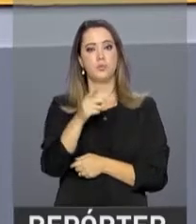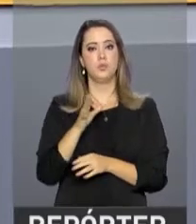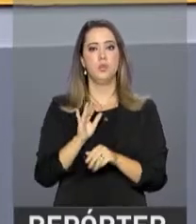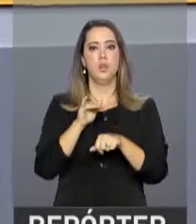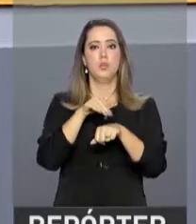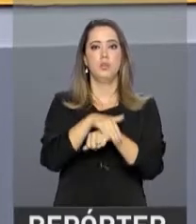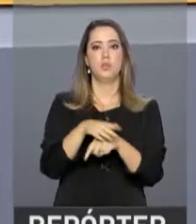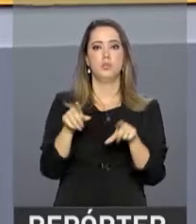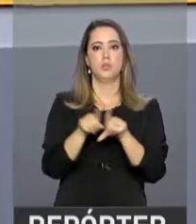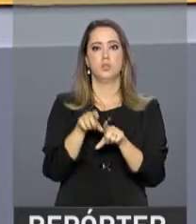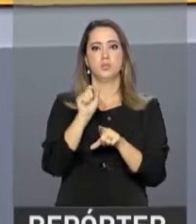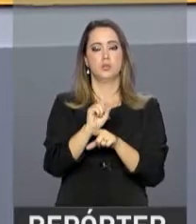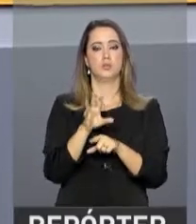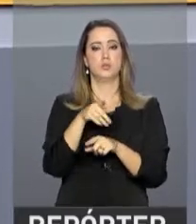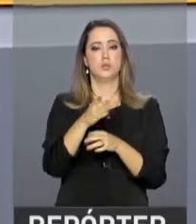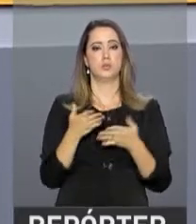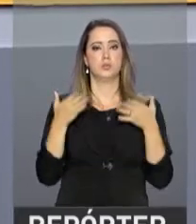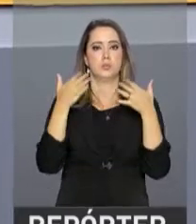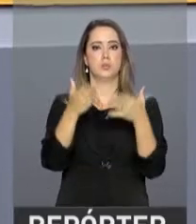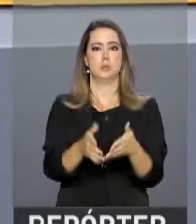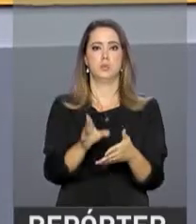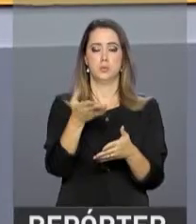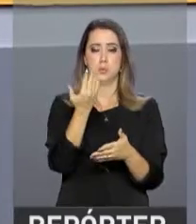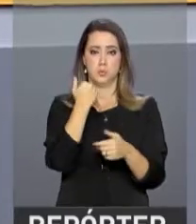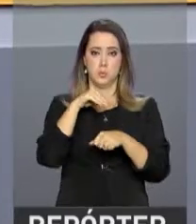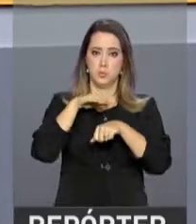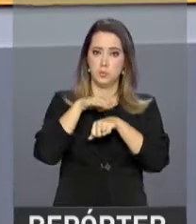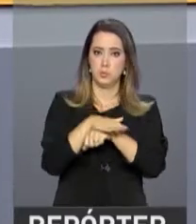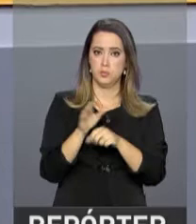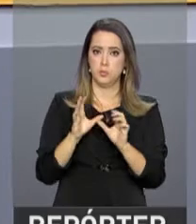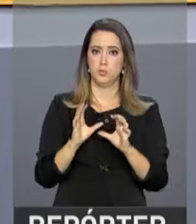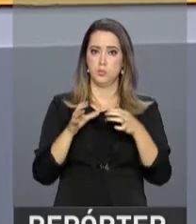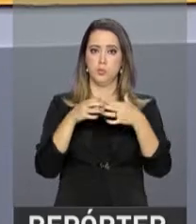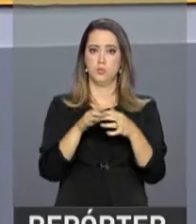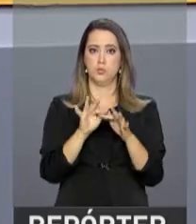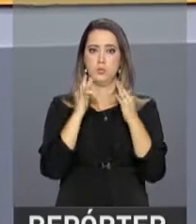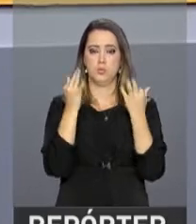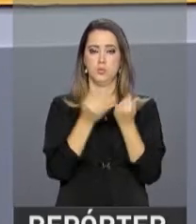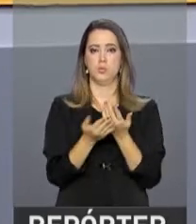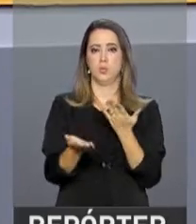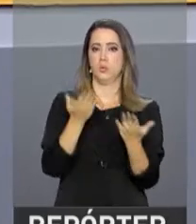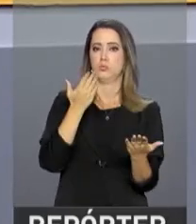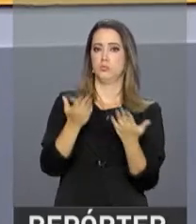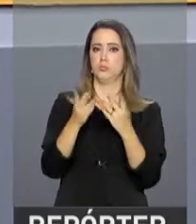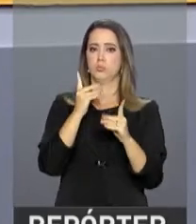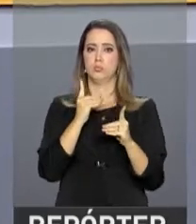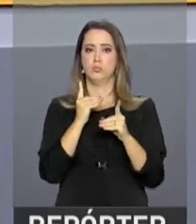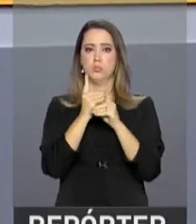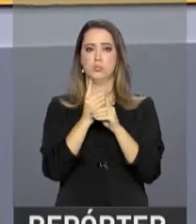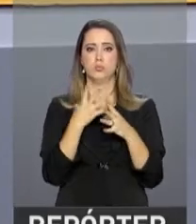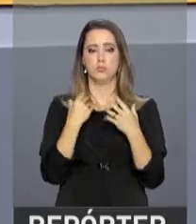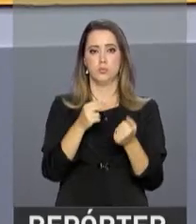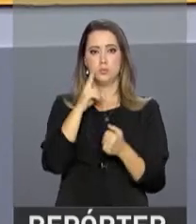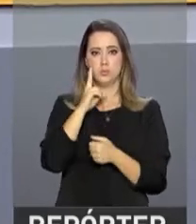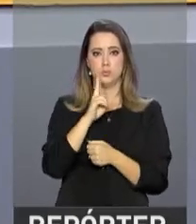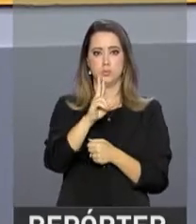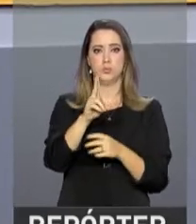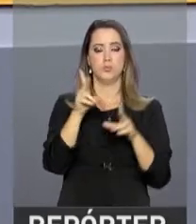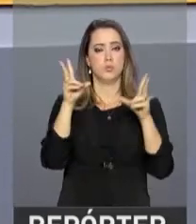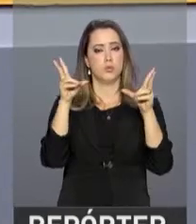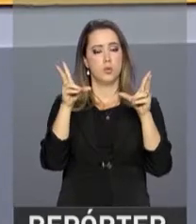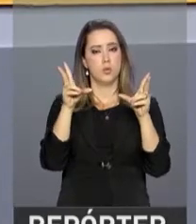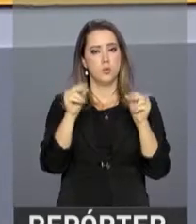o presidente participou de jantar a convite da organização do fórum e fez um balanço do encontro vamos acompanhar um